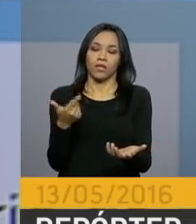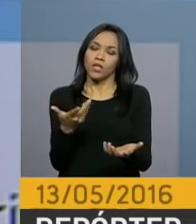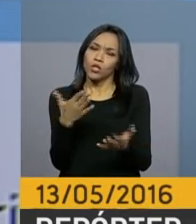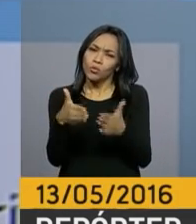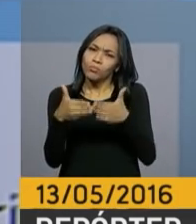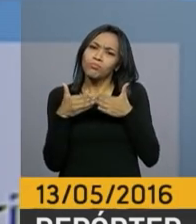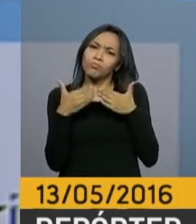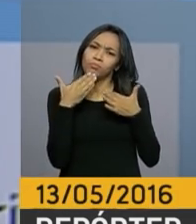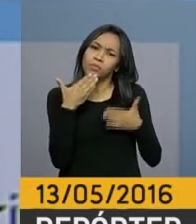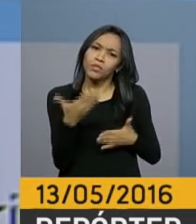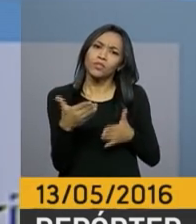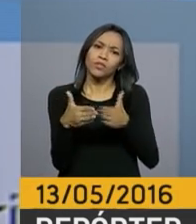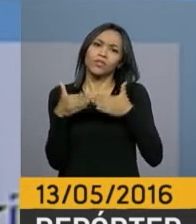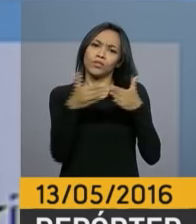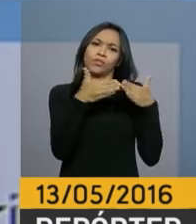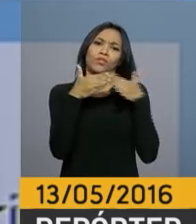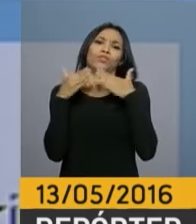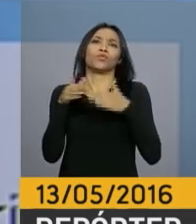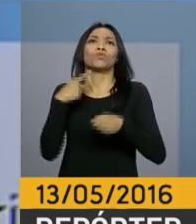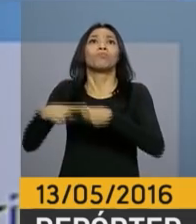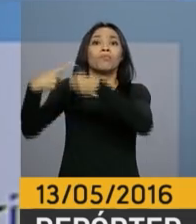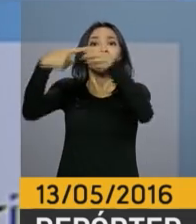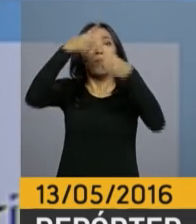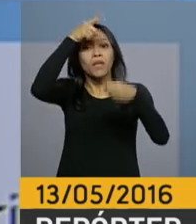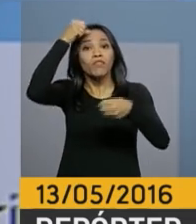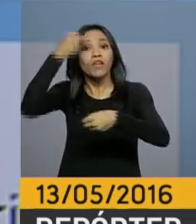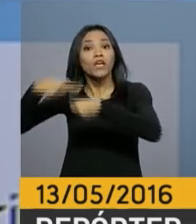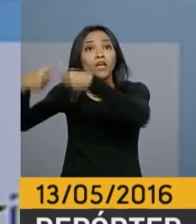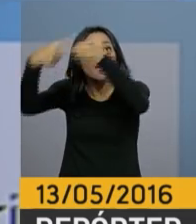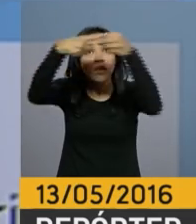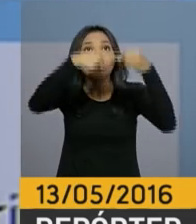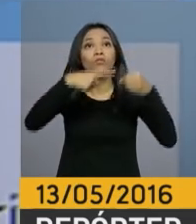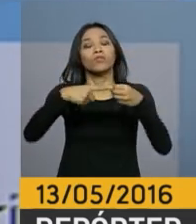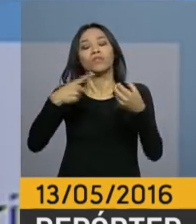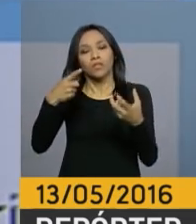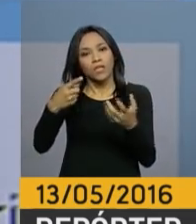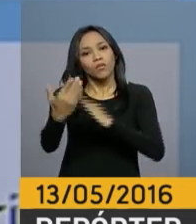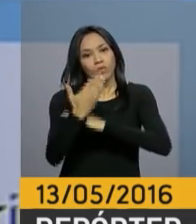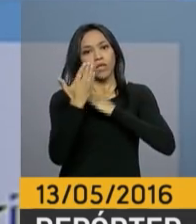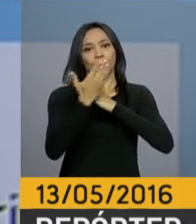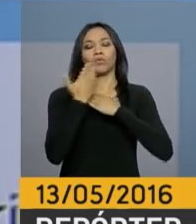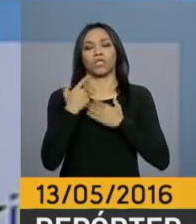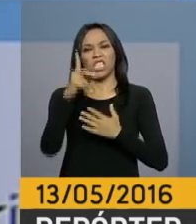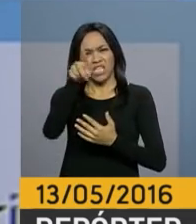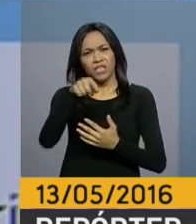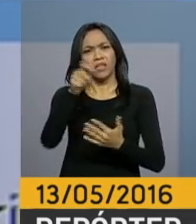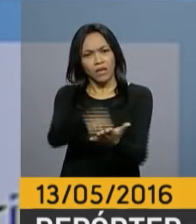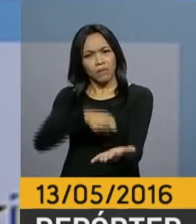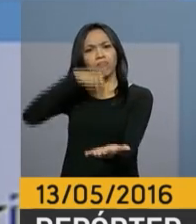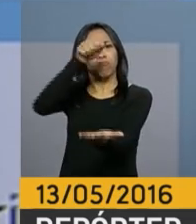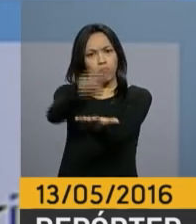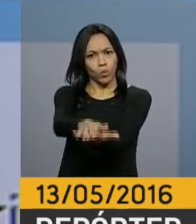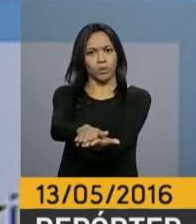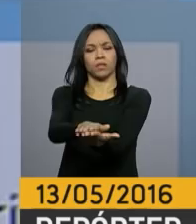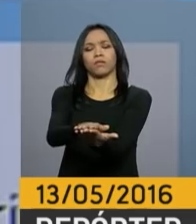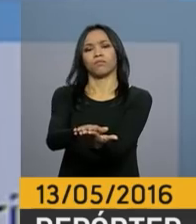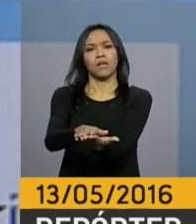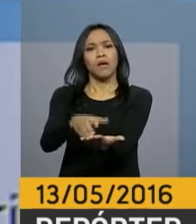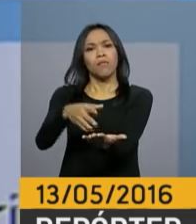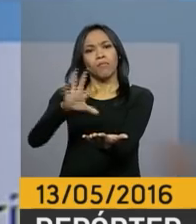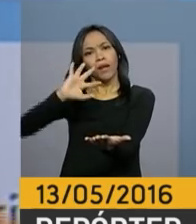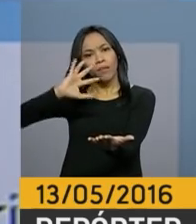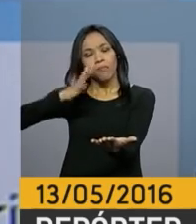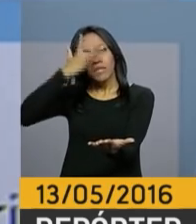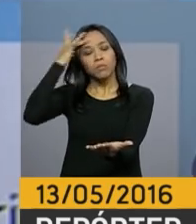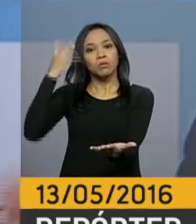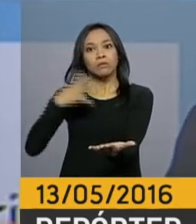conosco aumentando essa Força Tarefa e aplicando as multas para que as pessoas se sintam motivadas a eliminar os focos Se cada